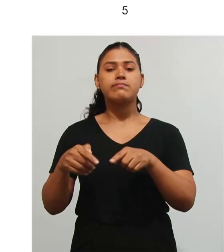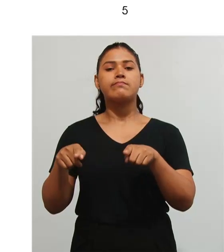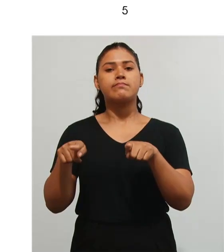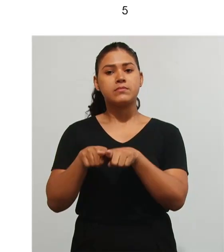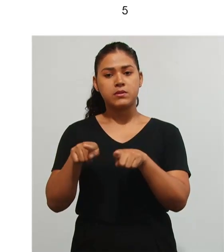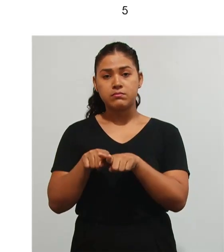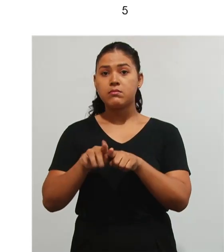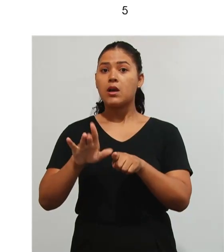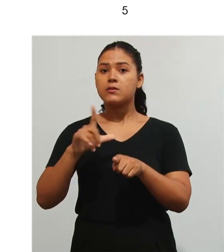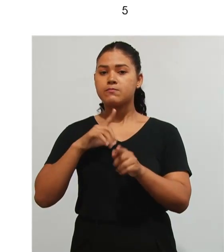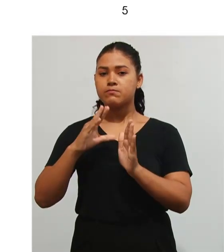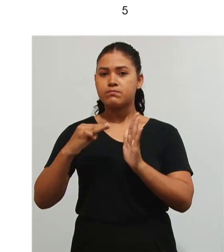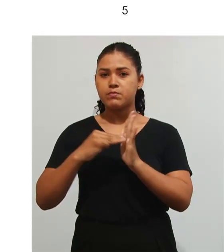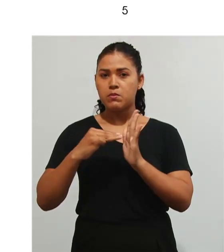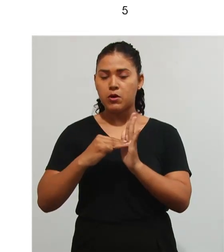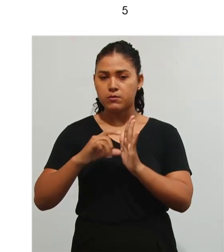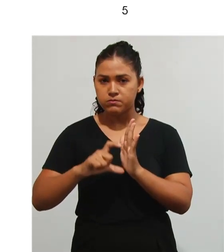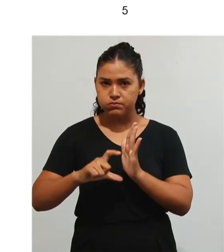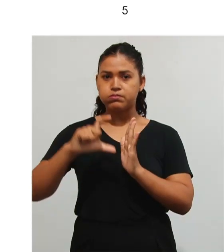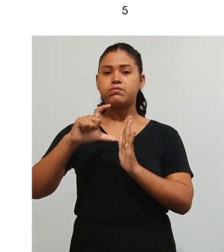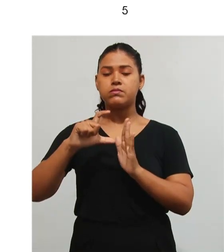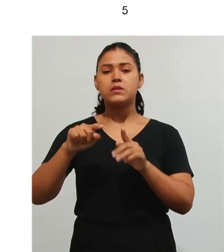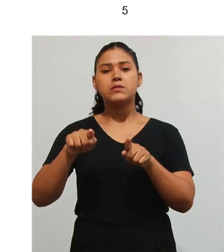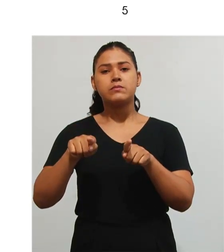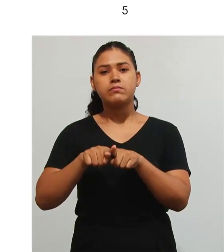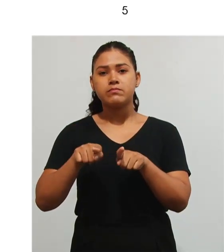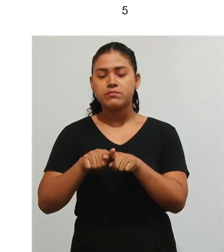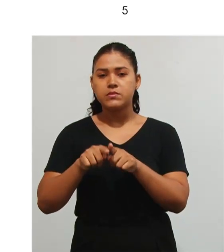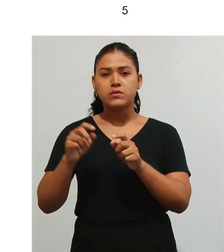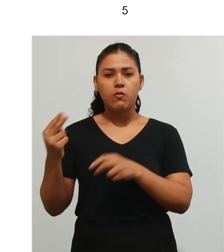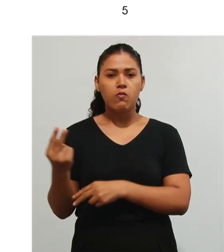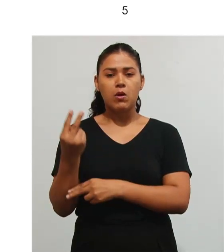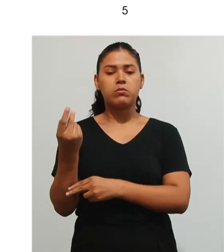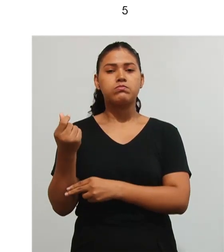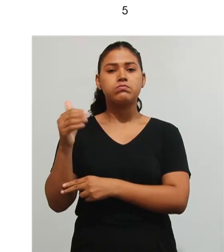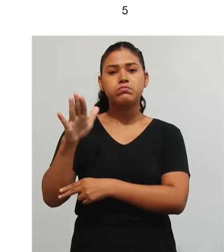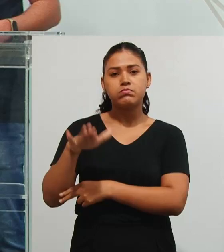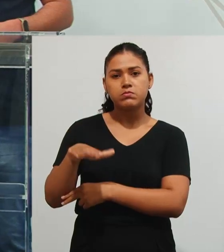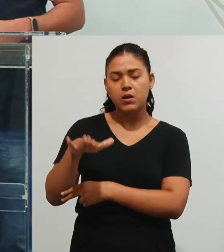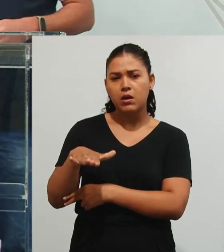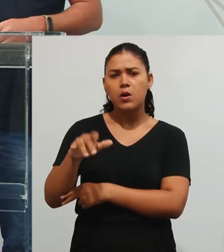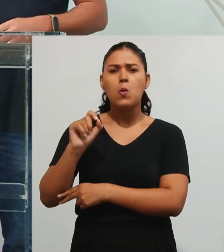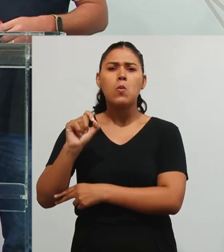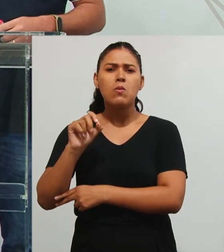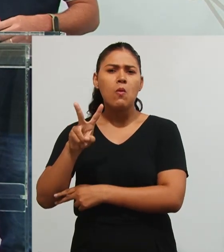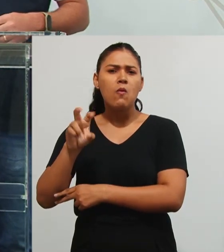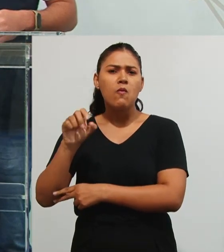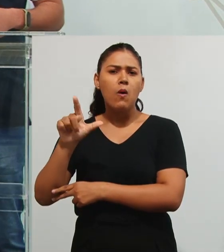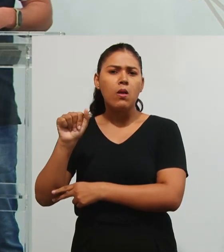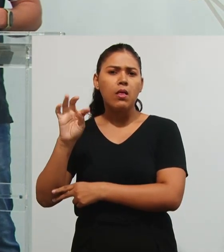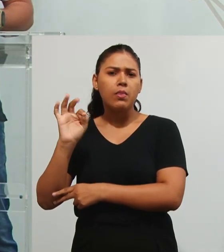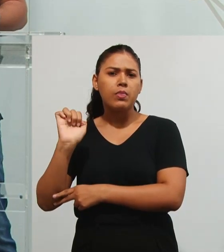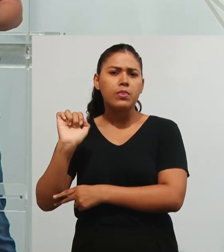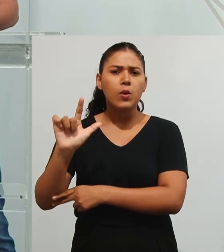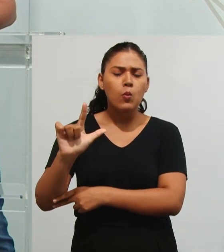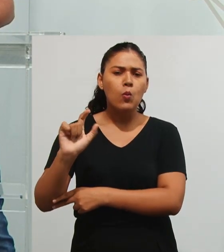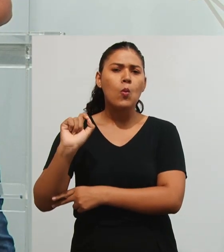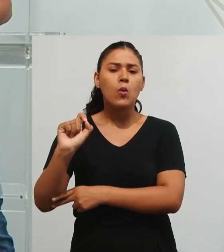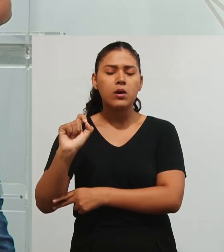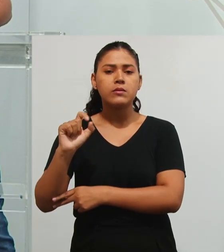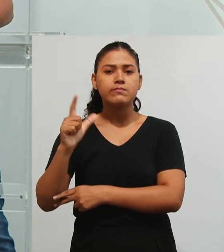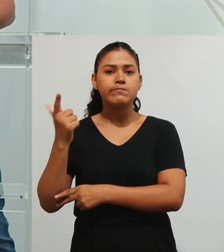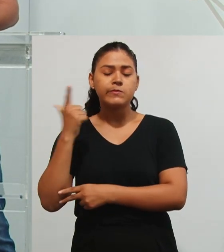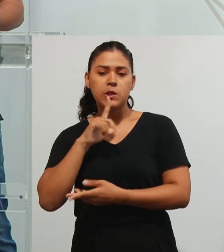de armazenamento, baixo custo e não são voláteis. O que isso quer dizer? Elas armazenam os dados de